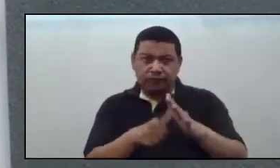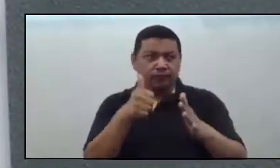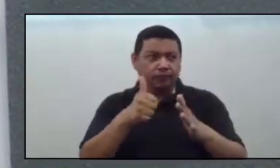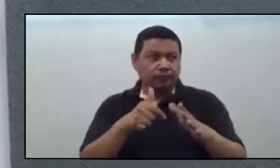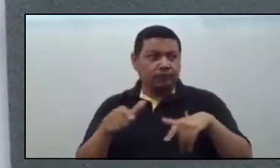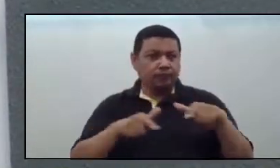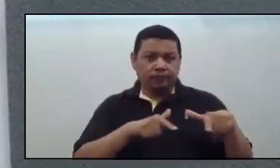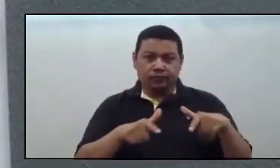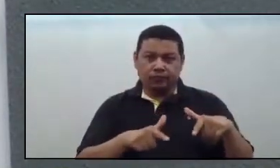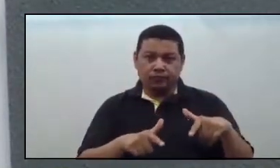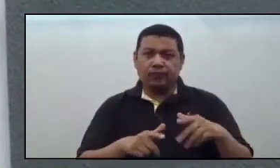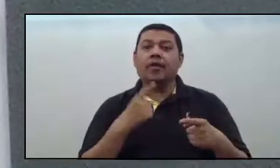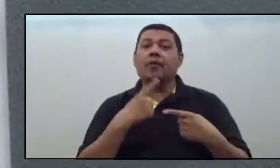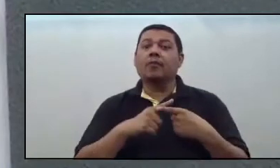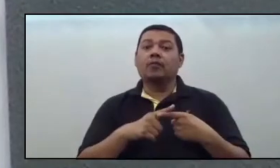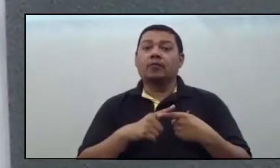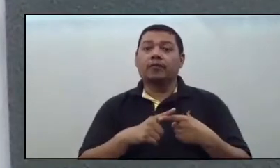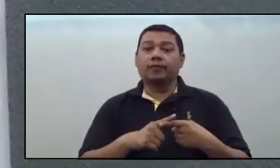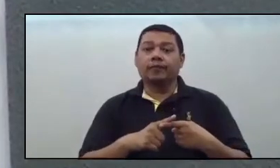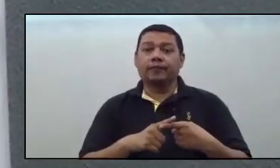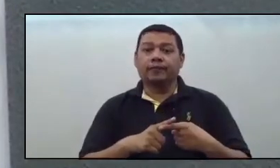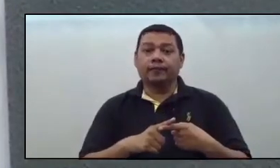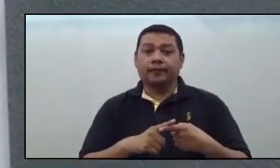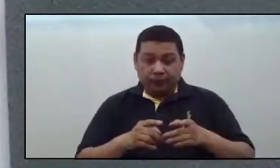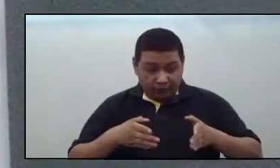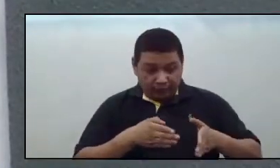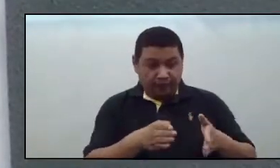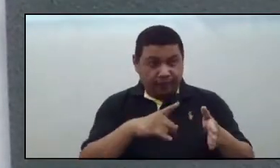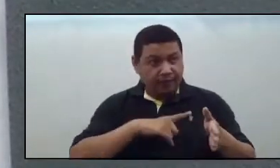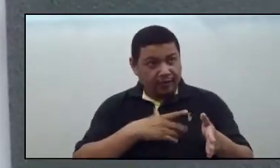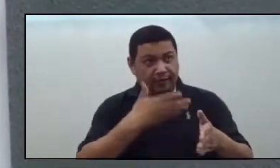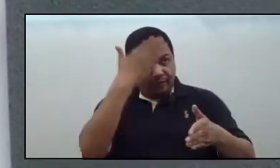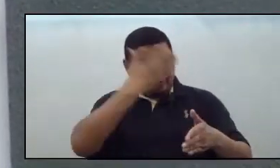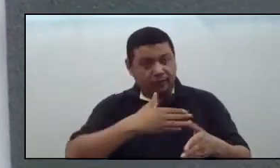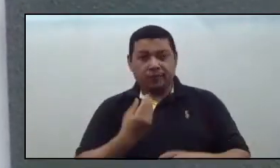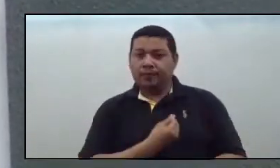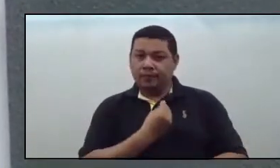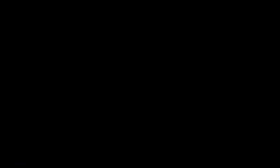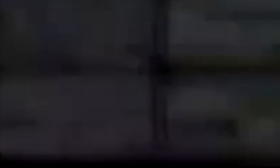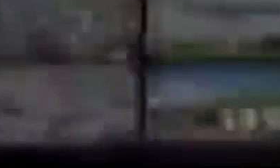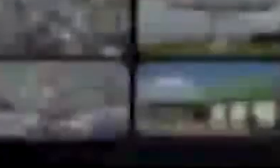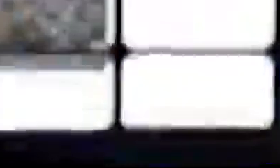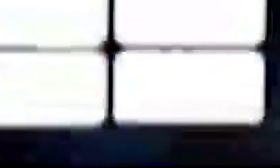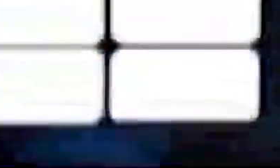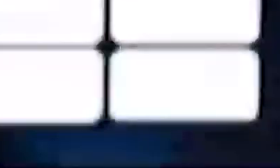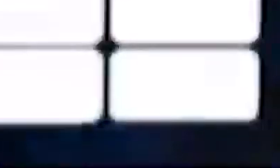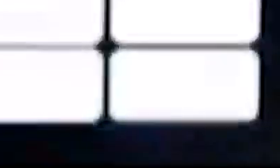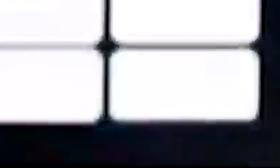oportunidade, que os caminhos estão abertos e vocês vão crescer muito na vida. Muito obrigado a todos.